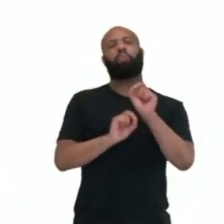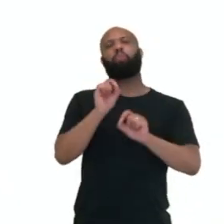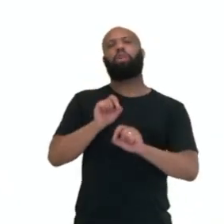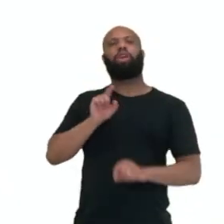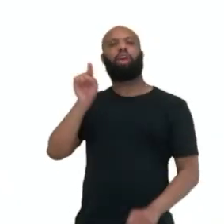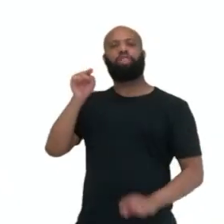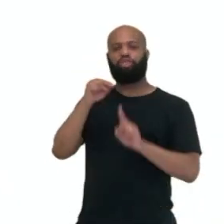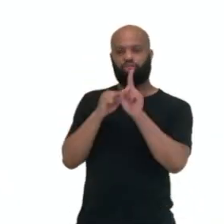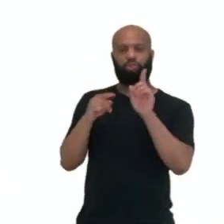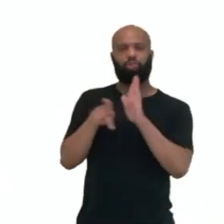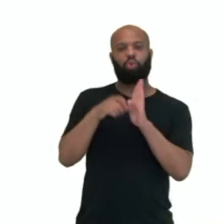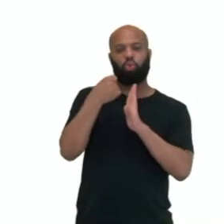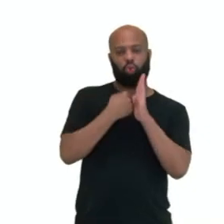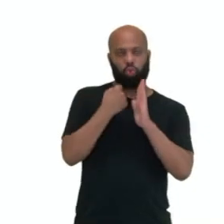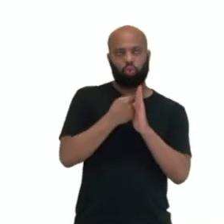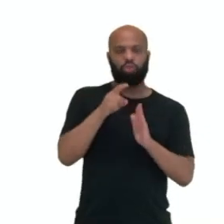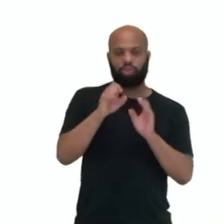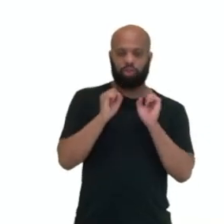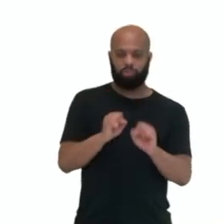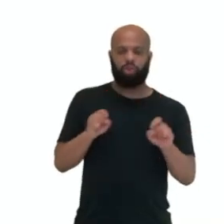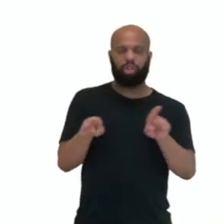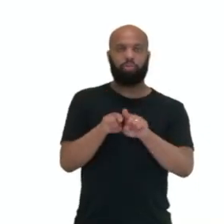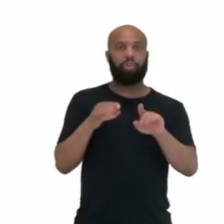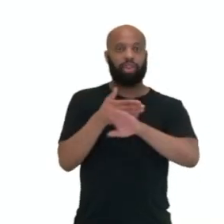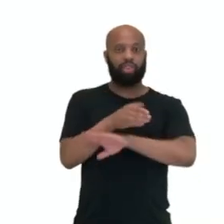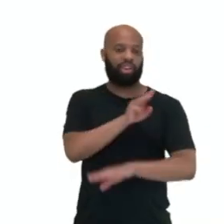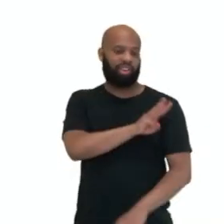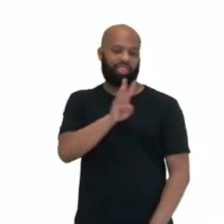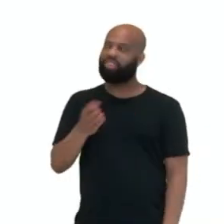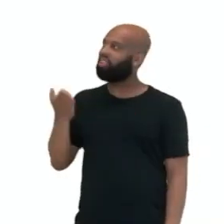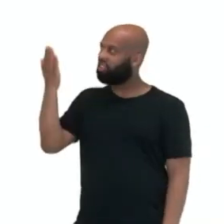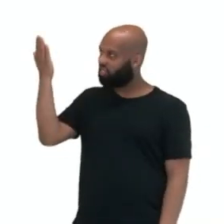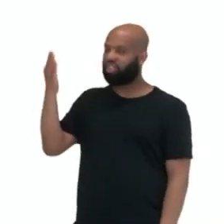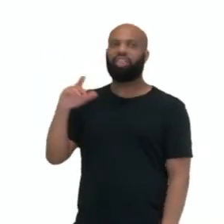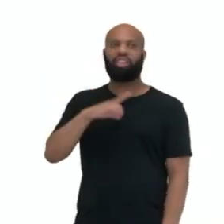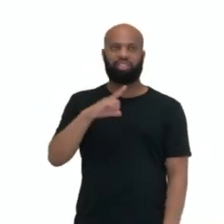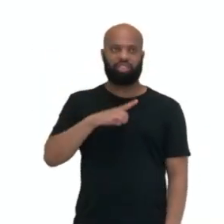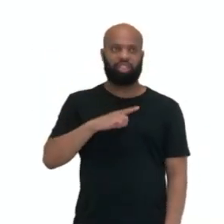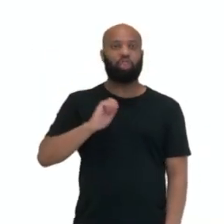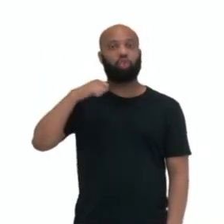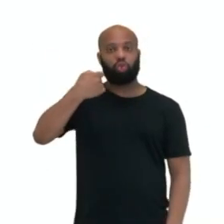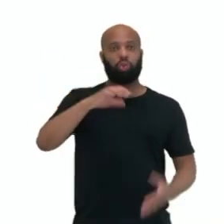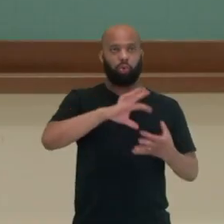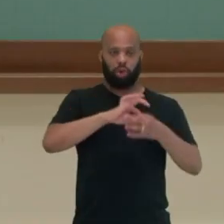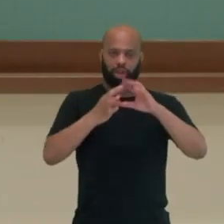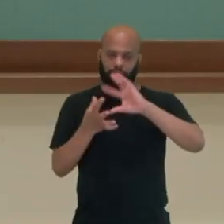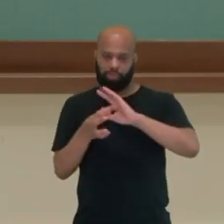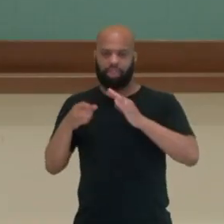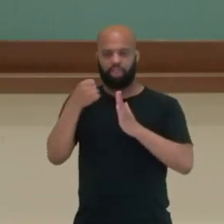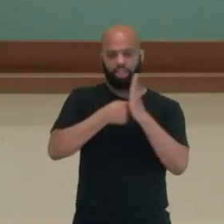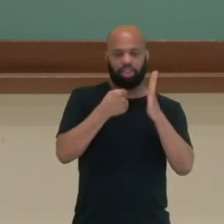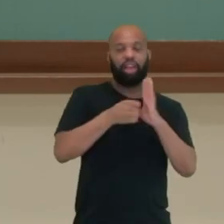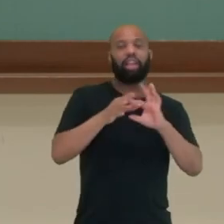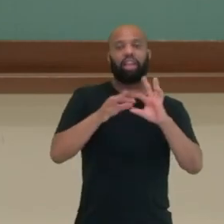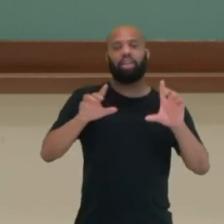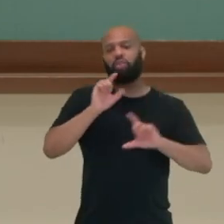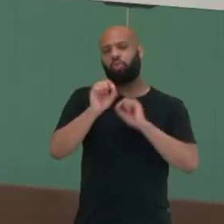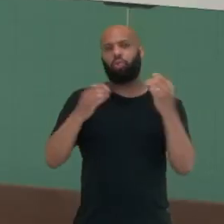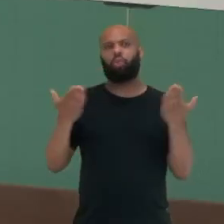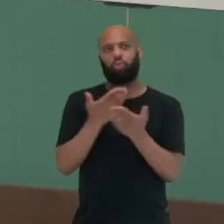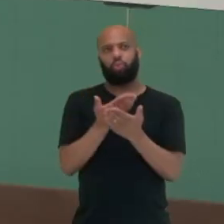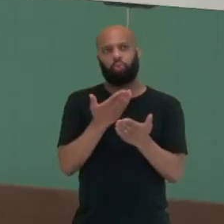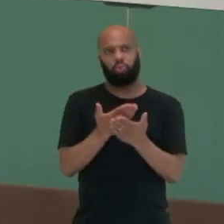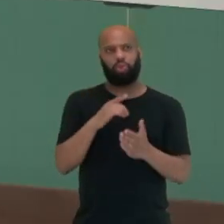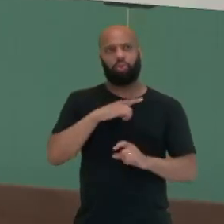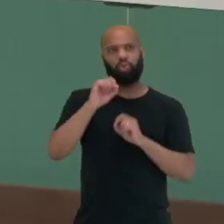esse tipo de luta, você pode entrar nesse site aqui, né, por dentro das Olimpíadas, Luta Estilo Livre. E o que nós vimos nessa